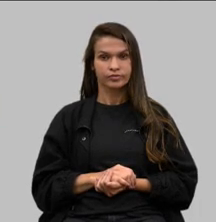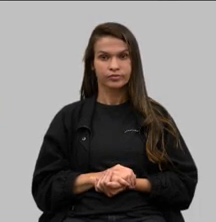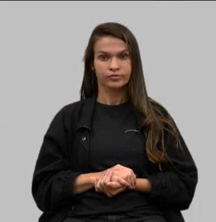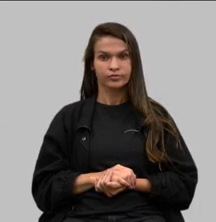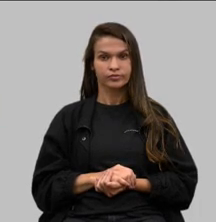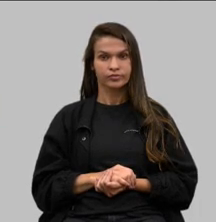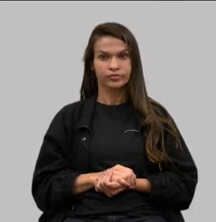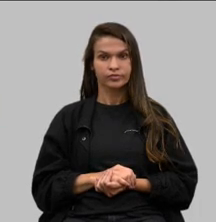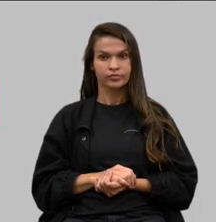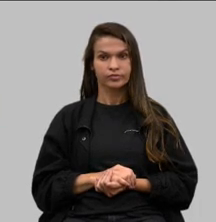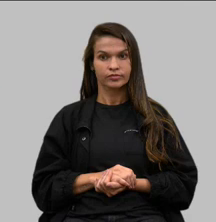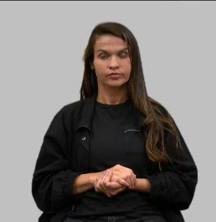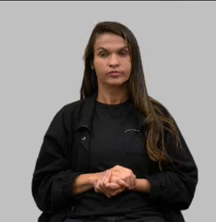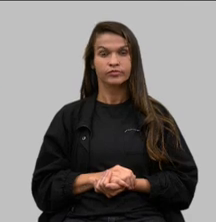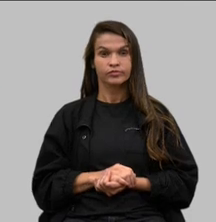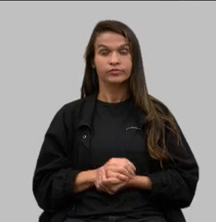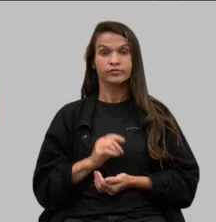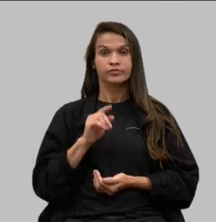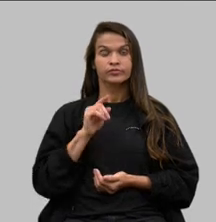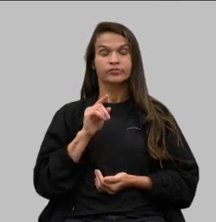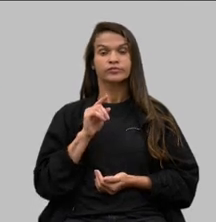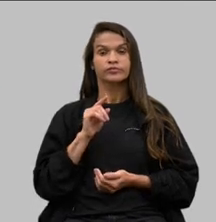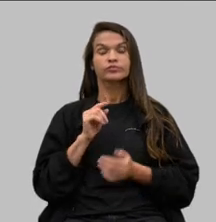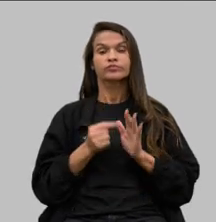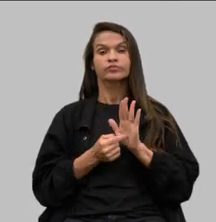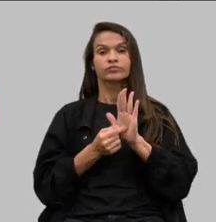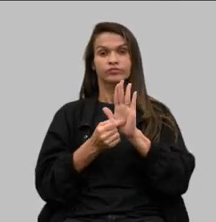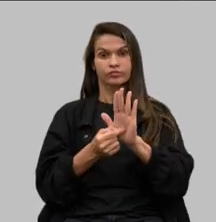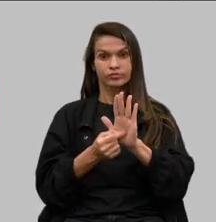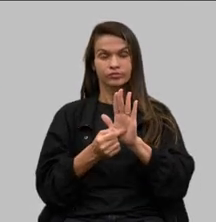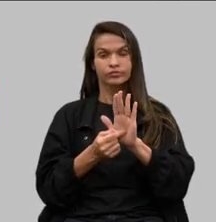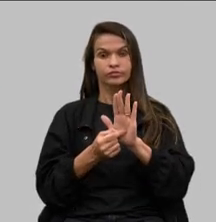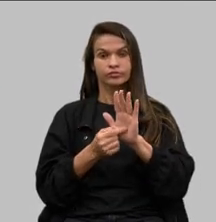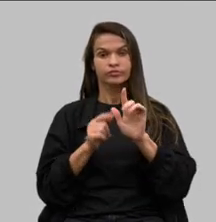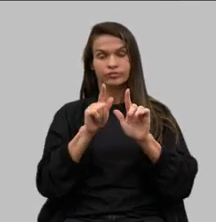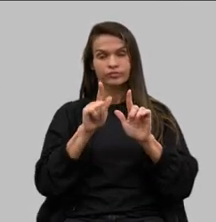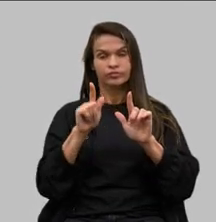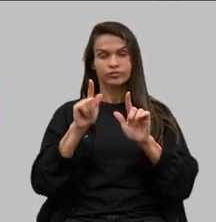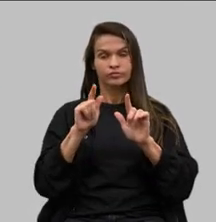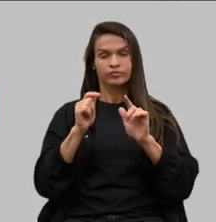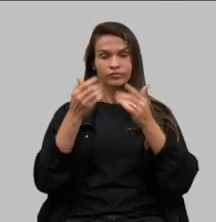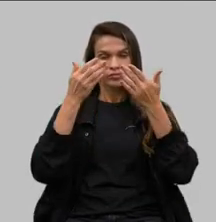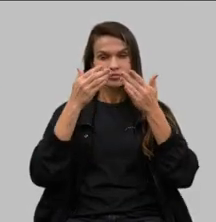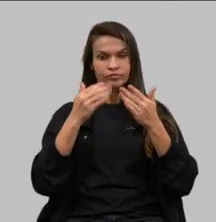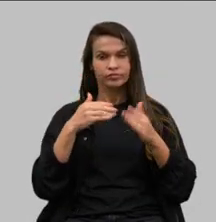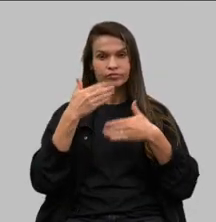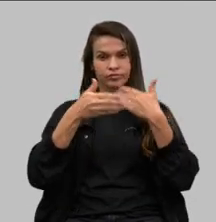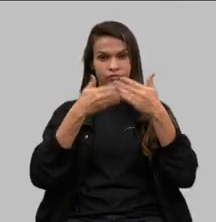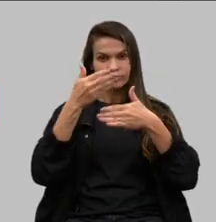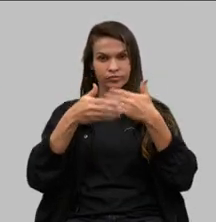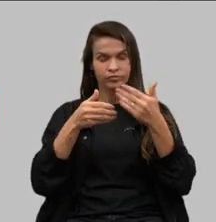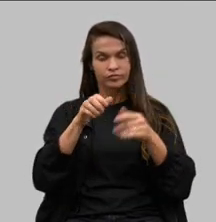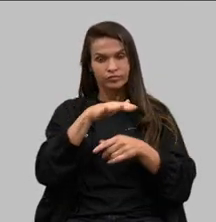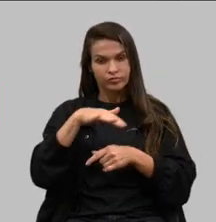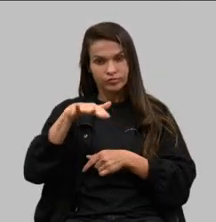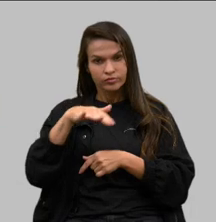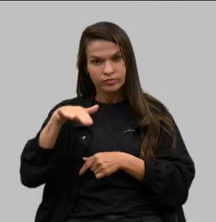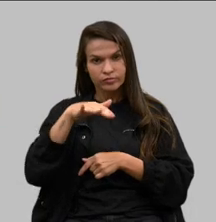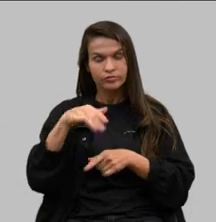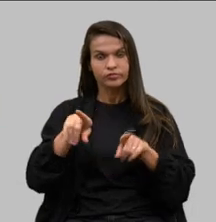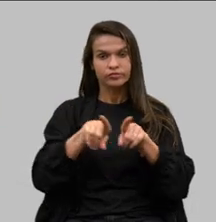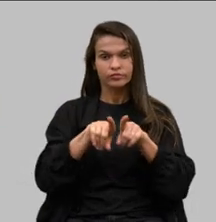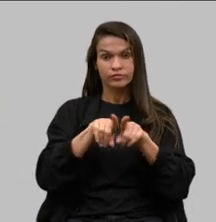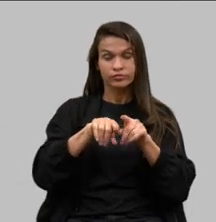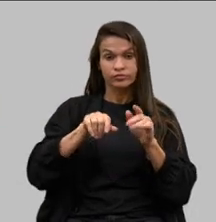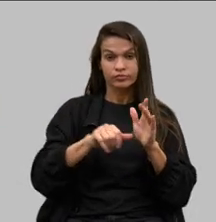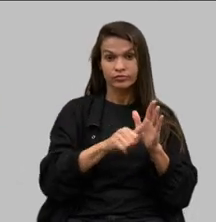foi bem aqui a gente traz então eh uma análise do desempenho Pelas nossas regionais nesse